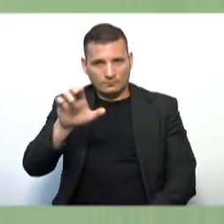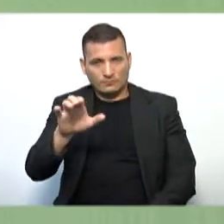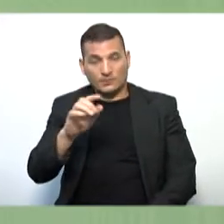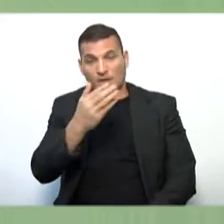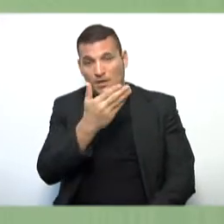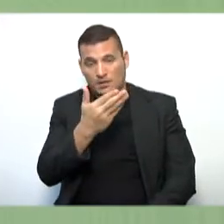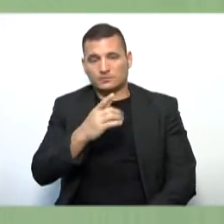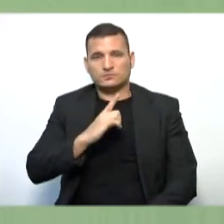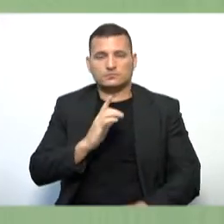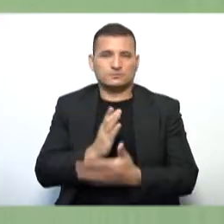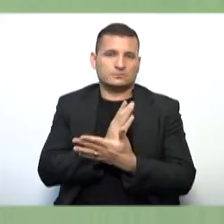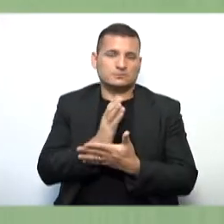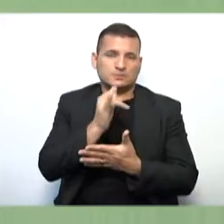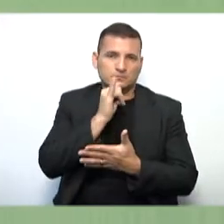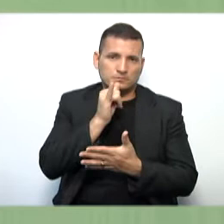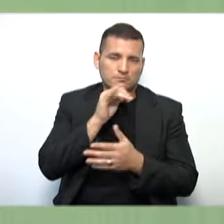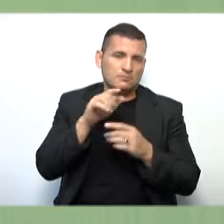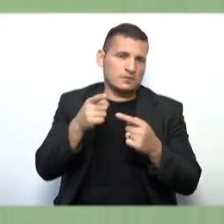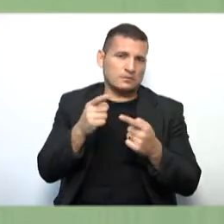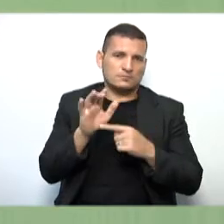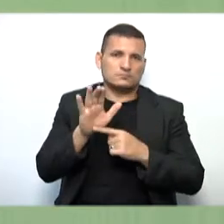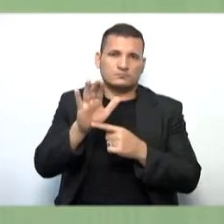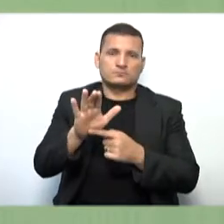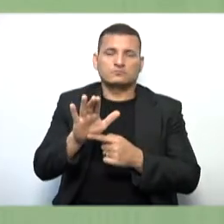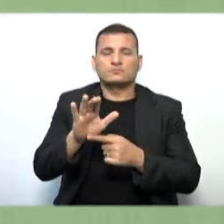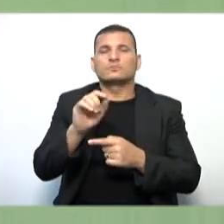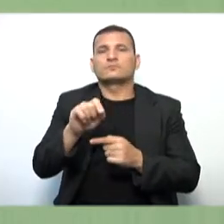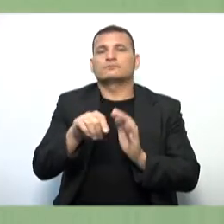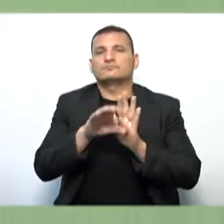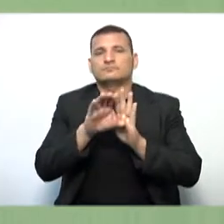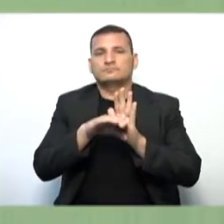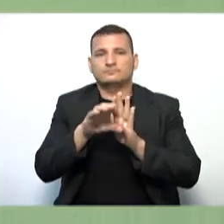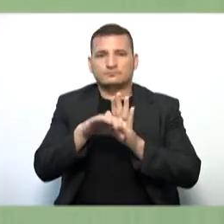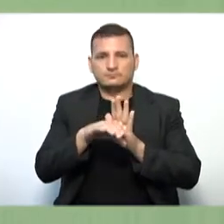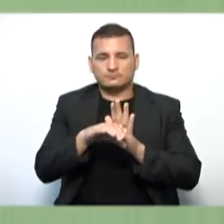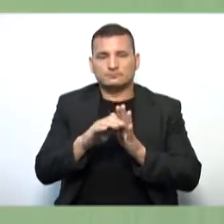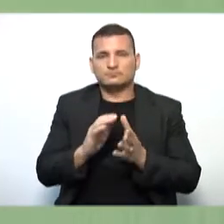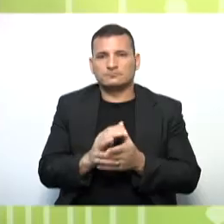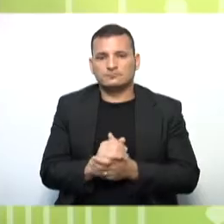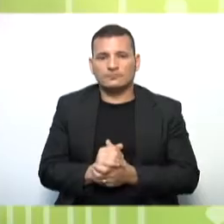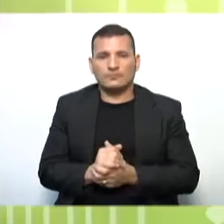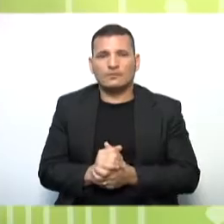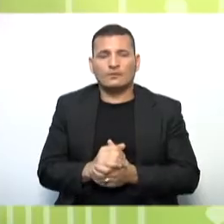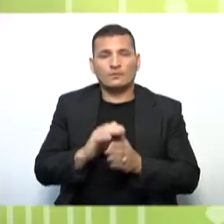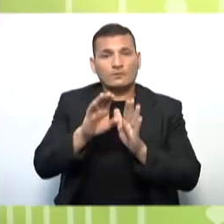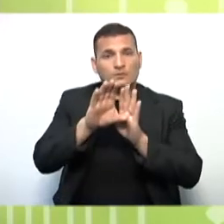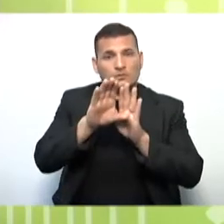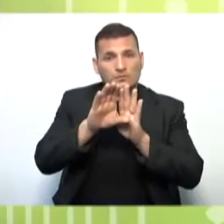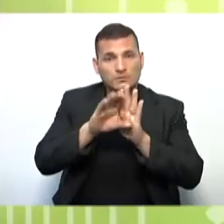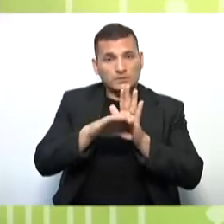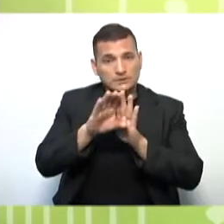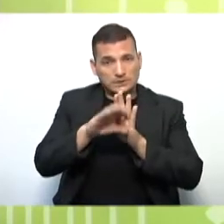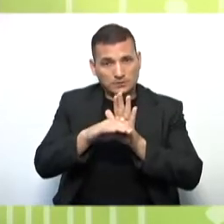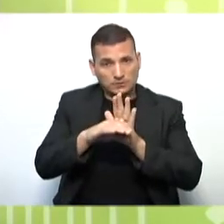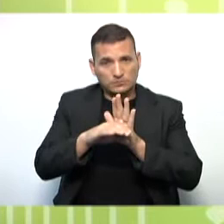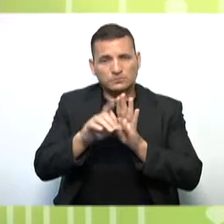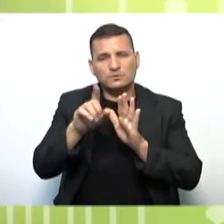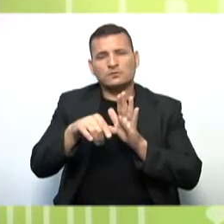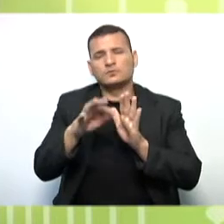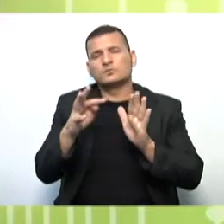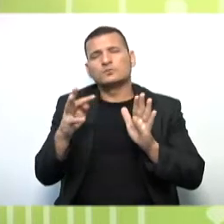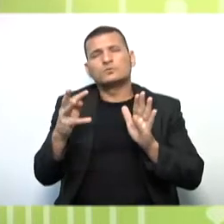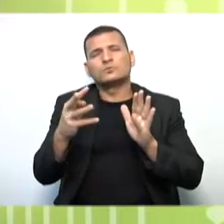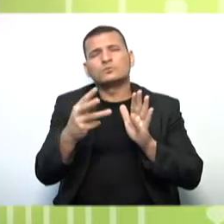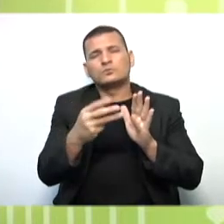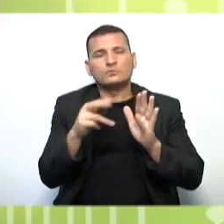vou apresentar antes o que é o conceito. O conceito de software são tudo aquilo que utilizam os recursos